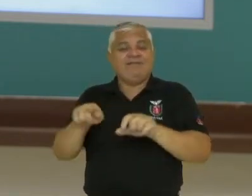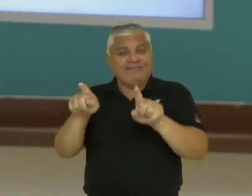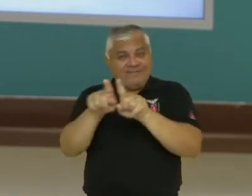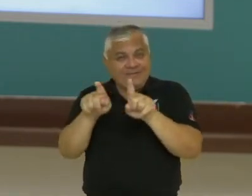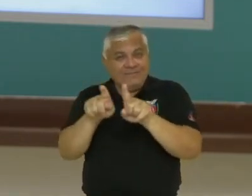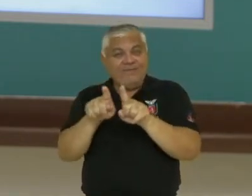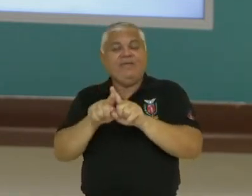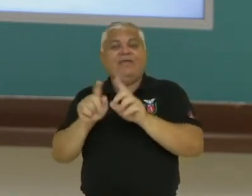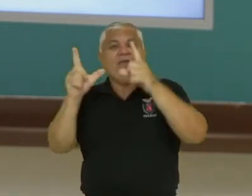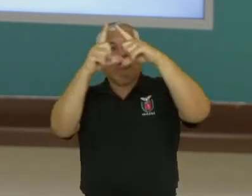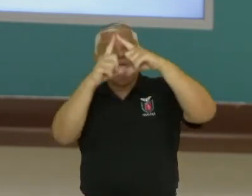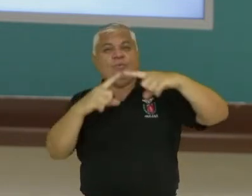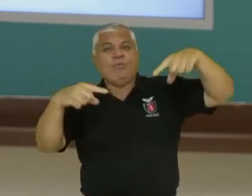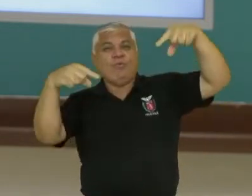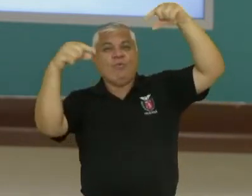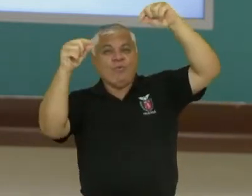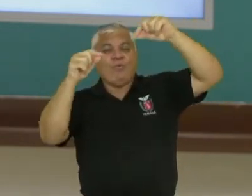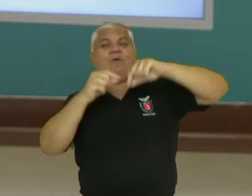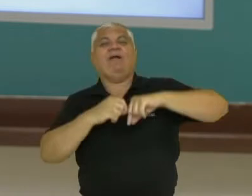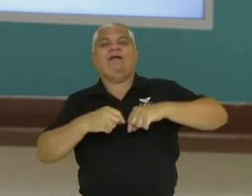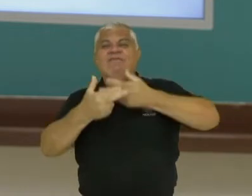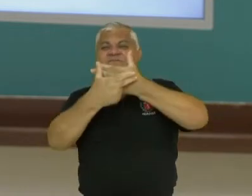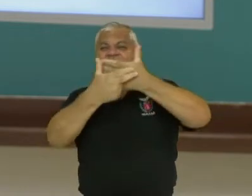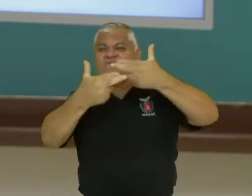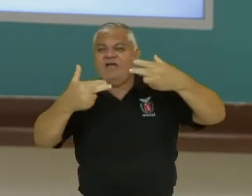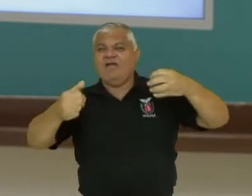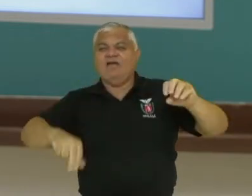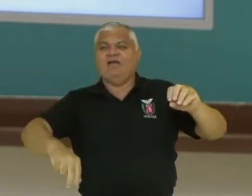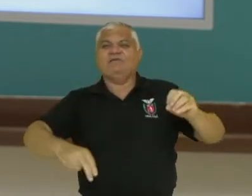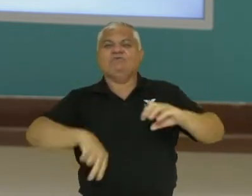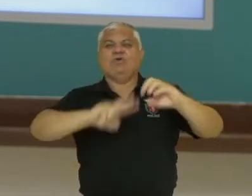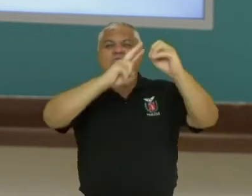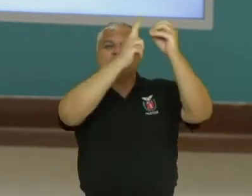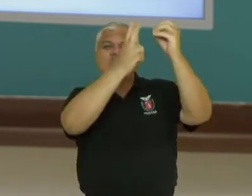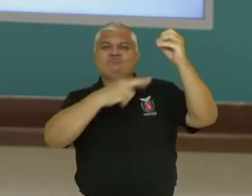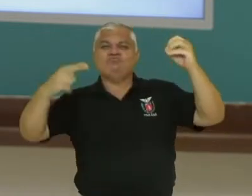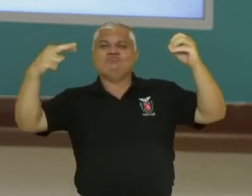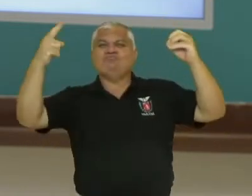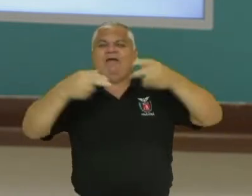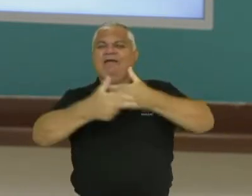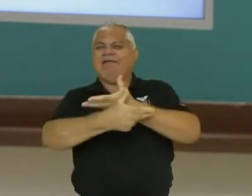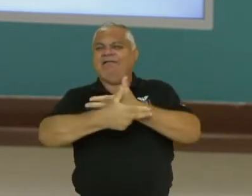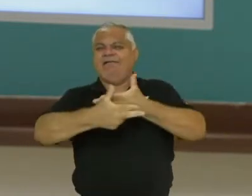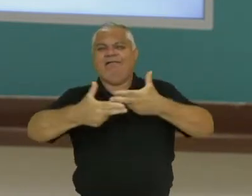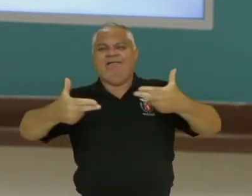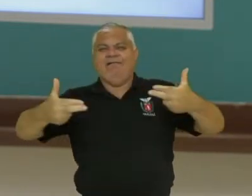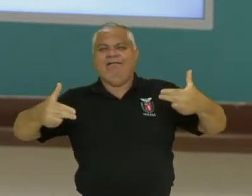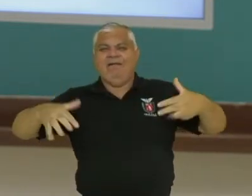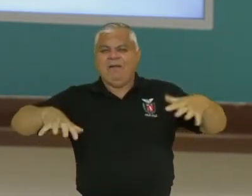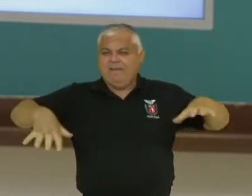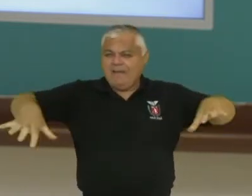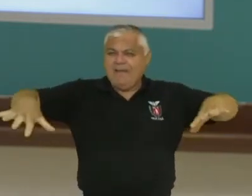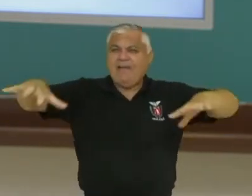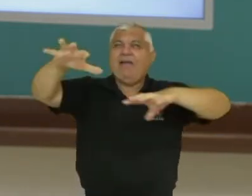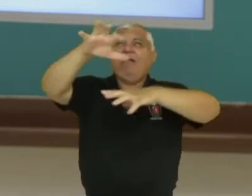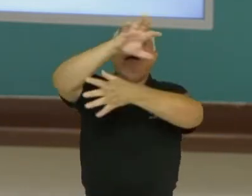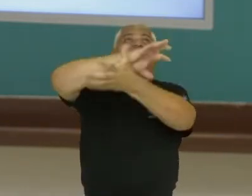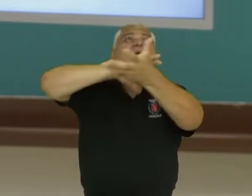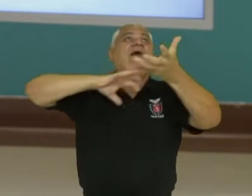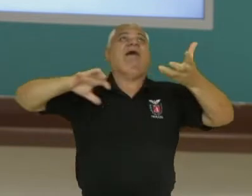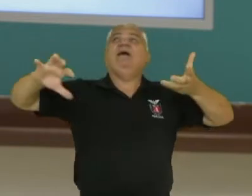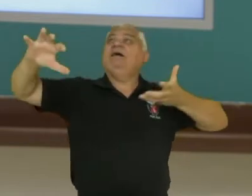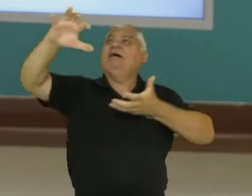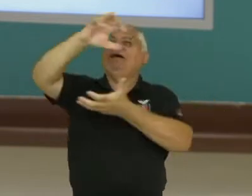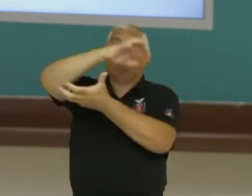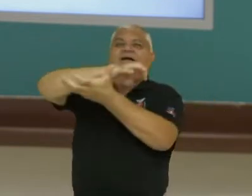a nossa Lua, asteroides, cometas e outros corpos do Sistema Solar. Olha que interessante! Então, quando eu fiz